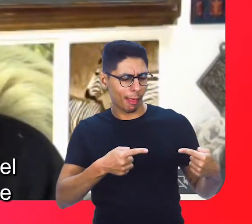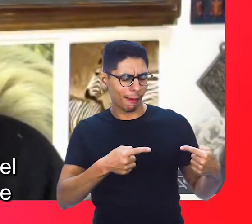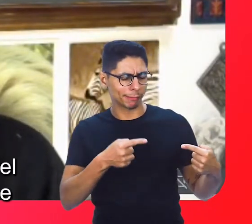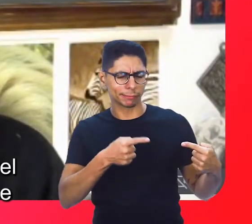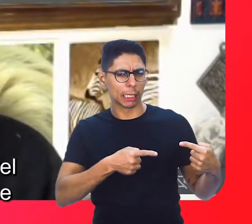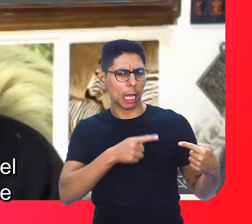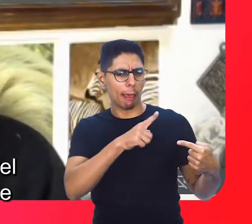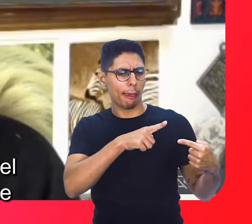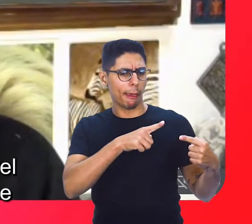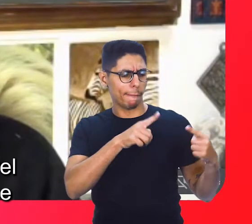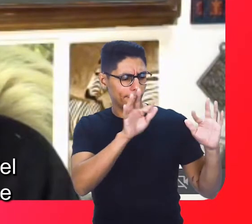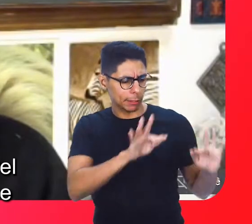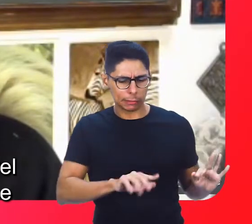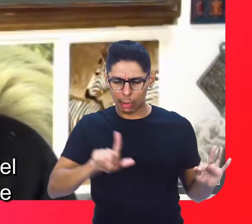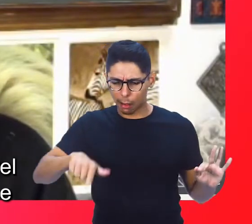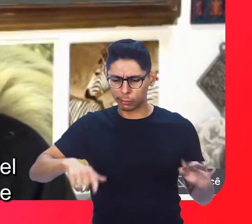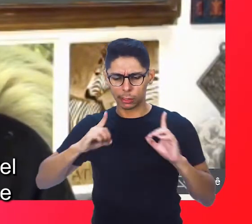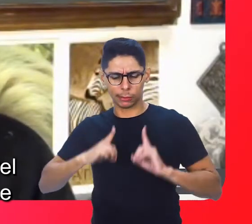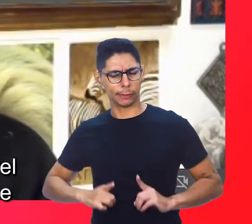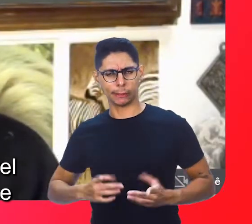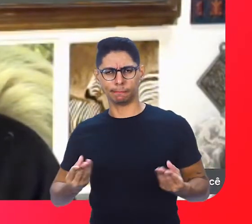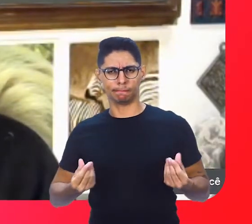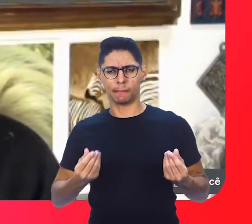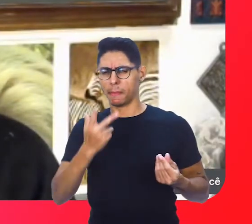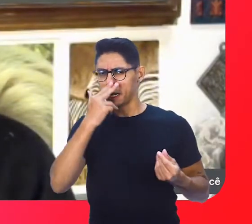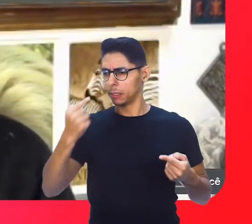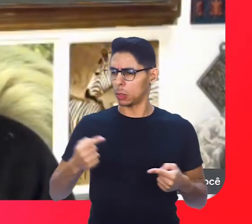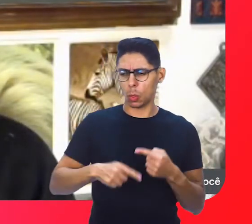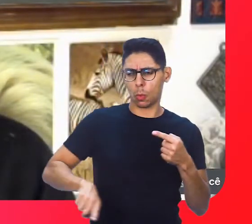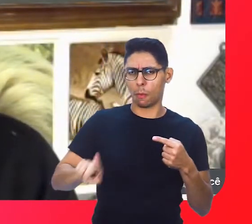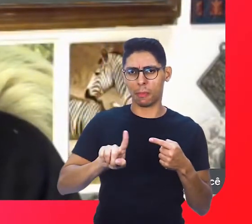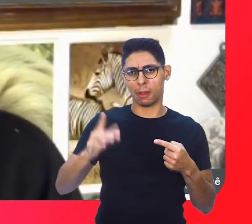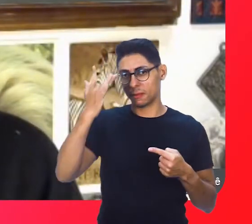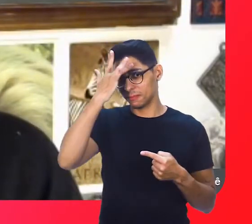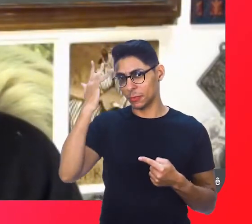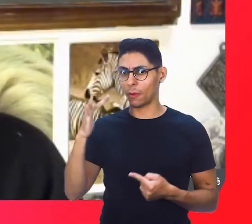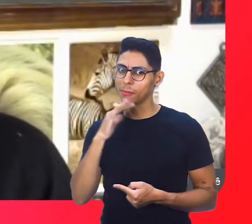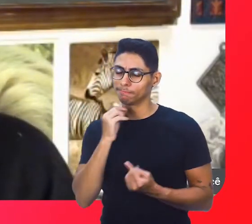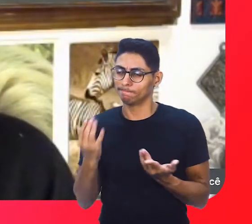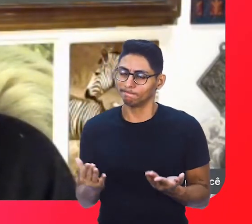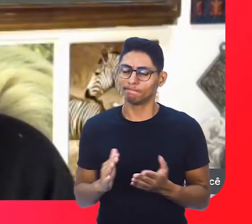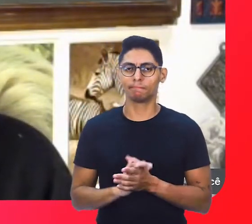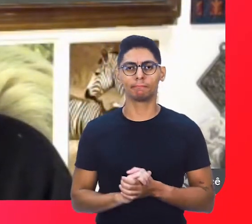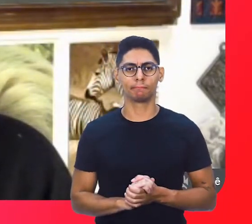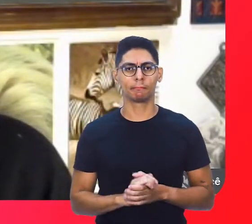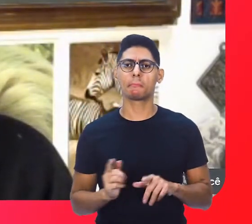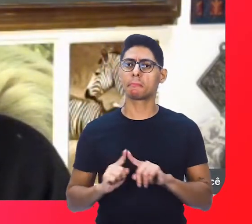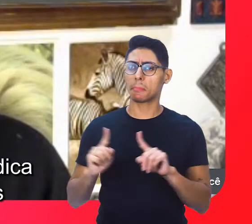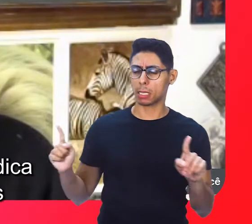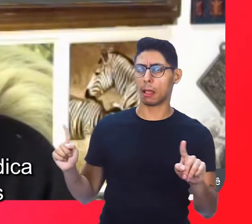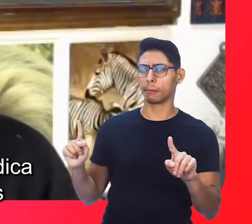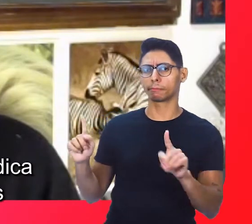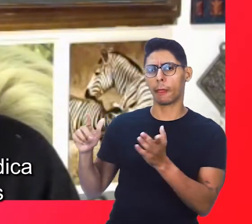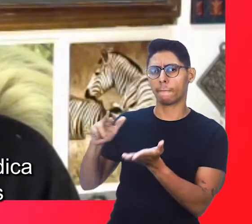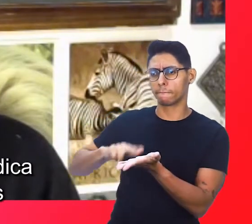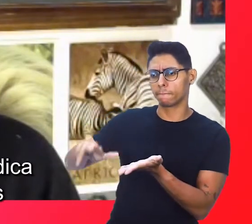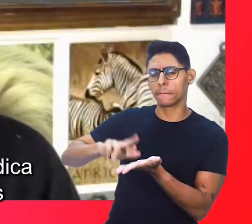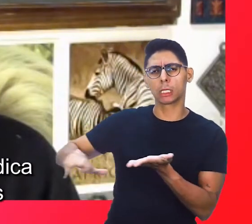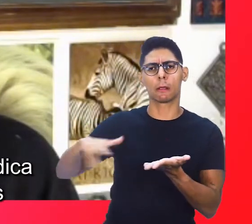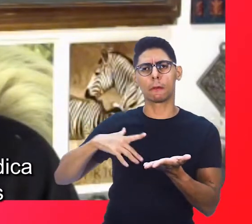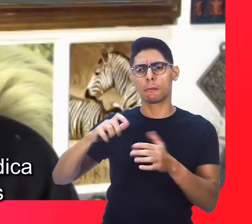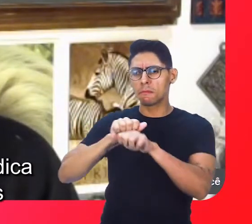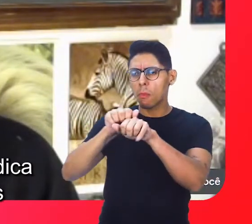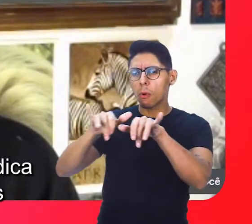fosse quase que incompatível você ser uma pessoa com deficiência e ser feliz. Ela teve uma grande repercussão, eu ganhei um prêmio